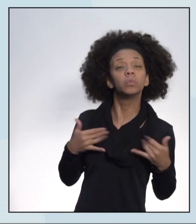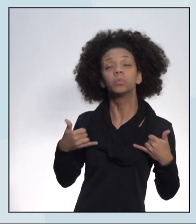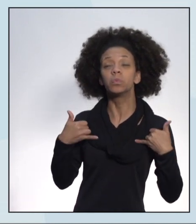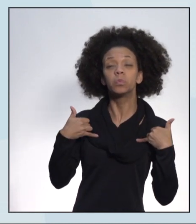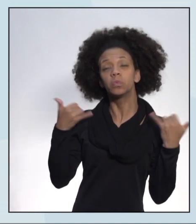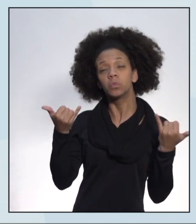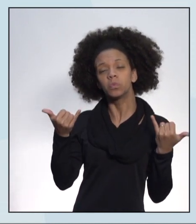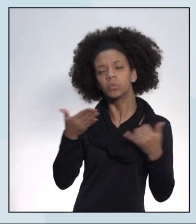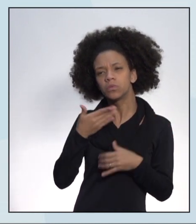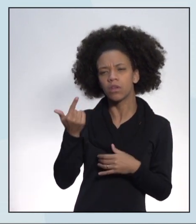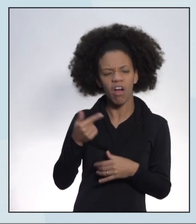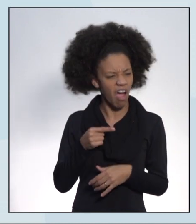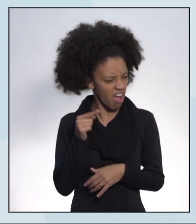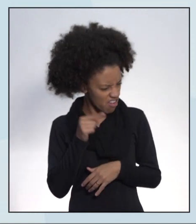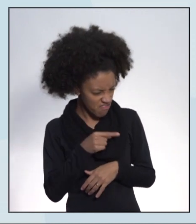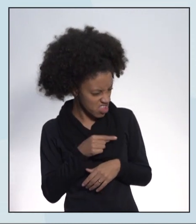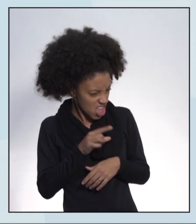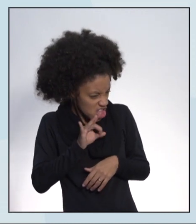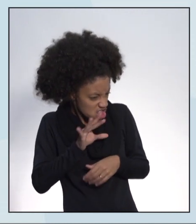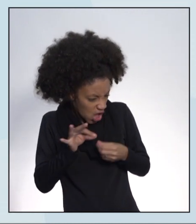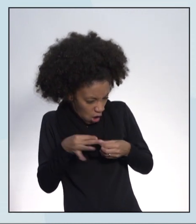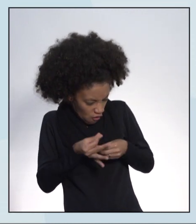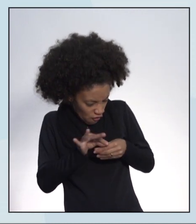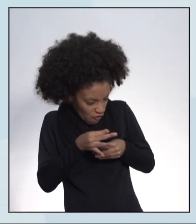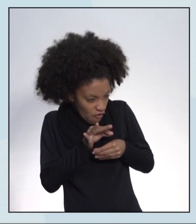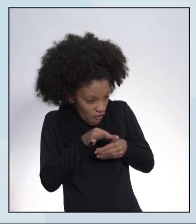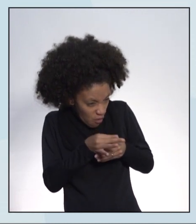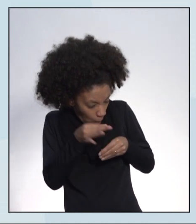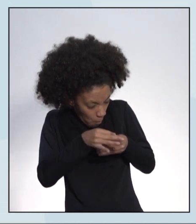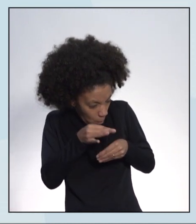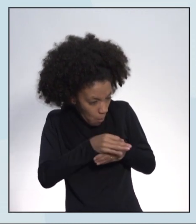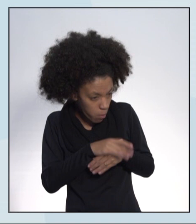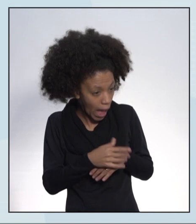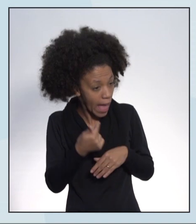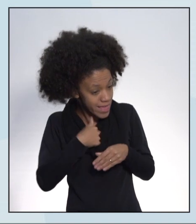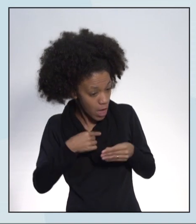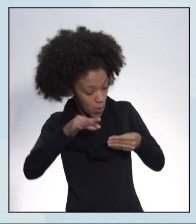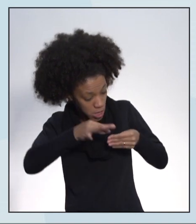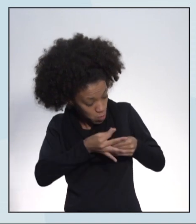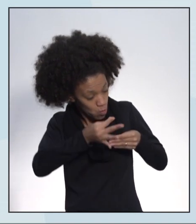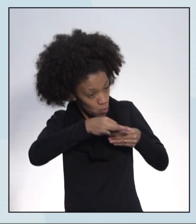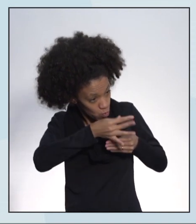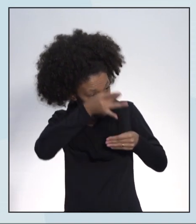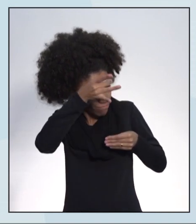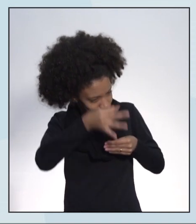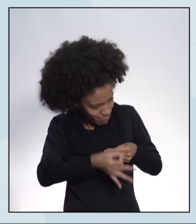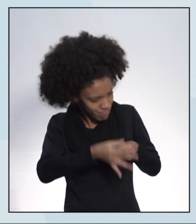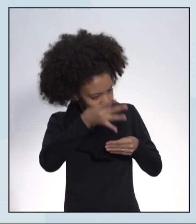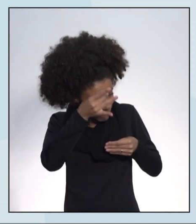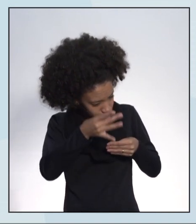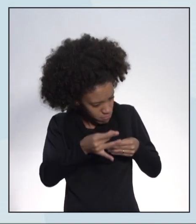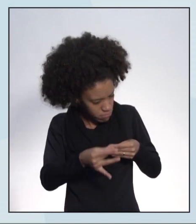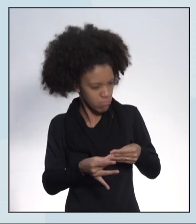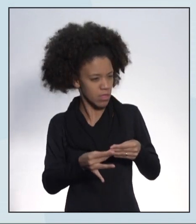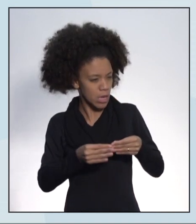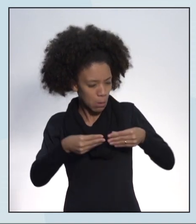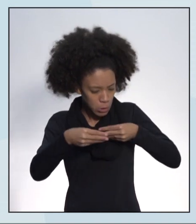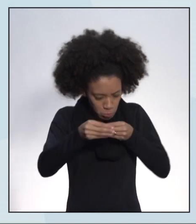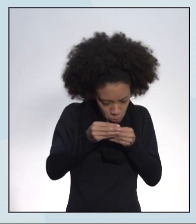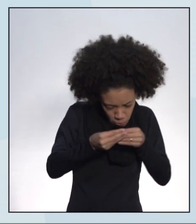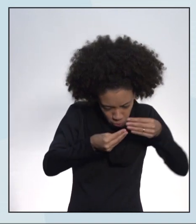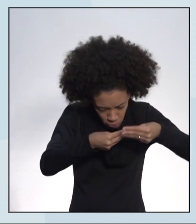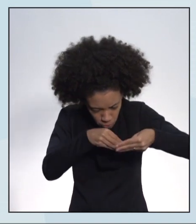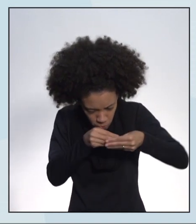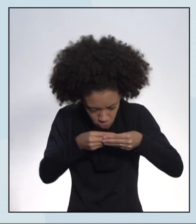Você fura o pano, nada mais, e eu que coso. Prendo um pedaço a outro, dou feição